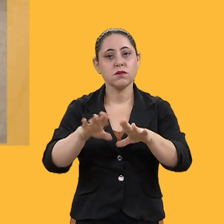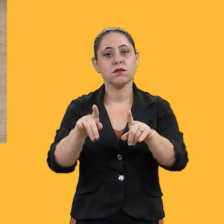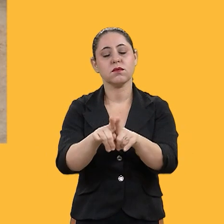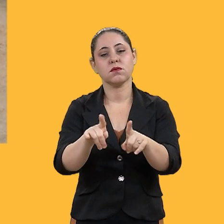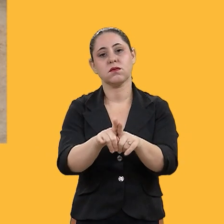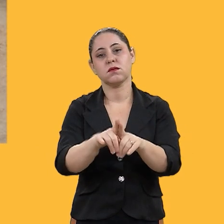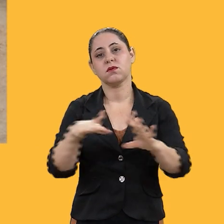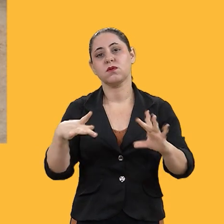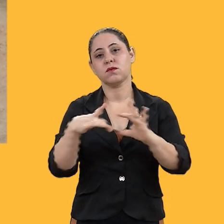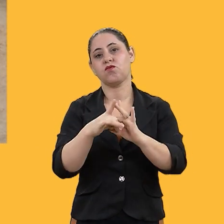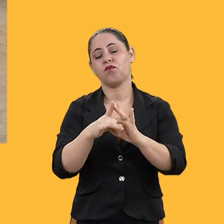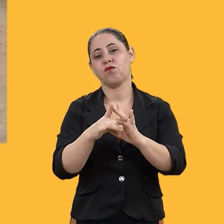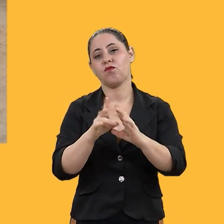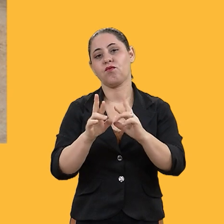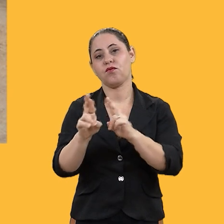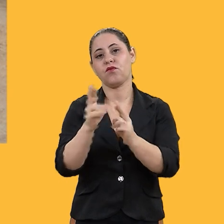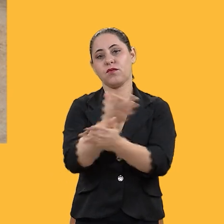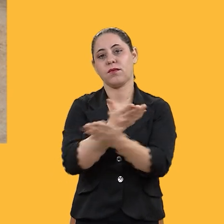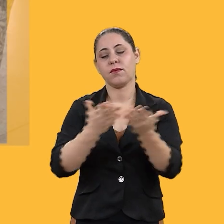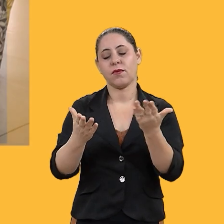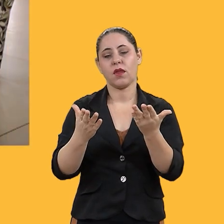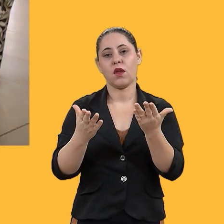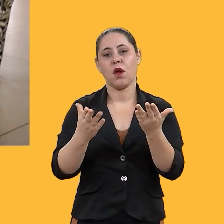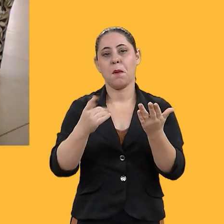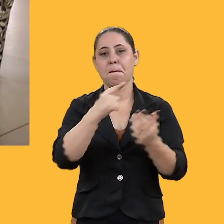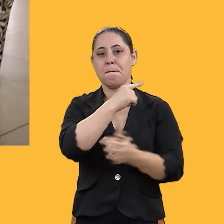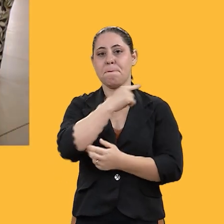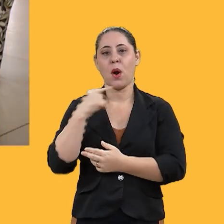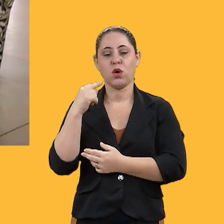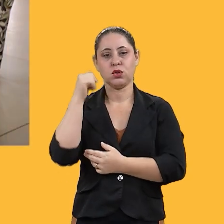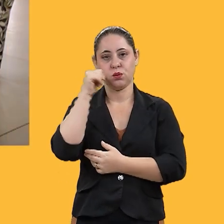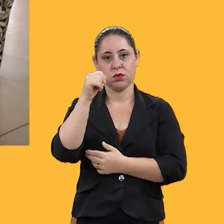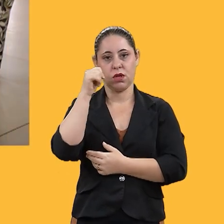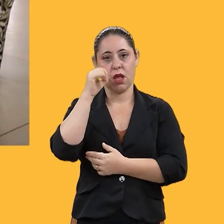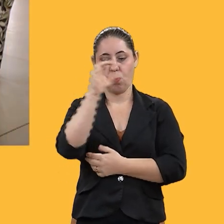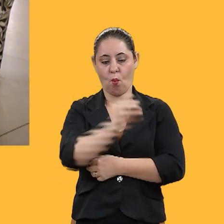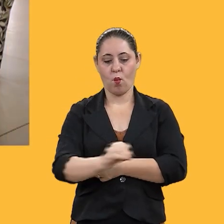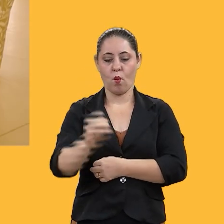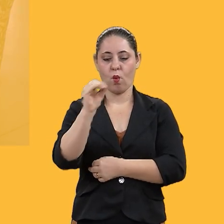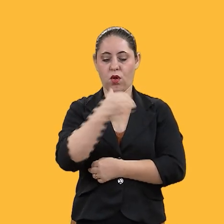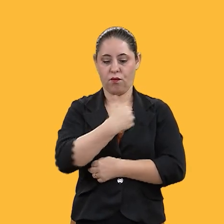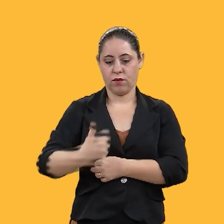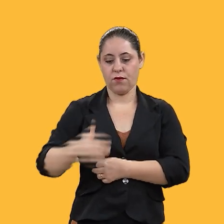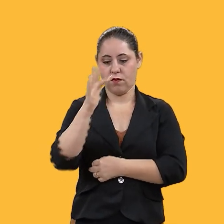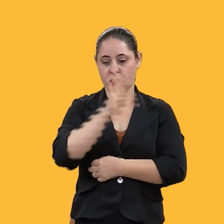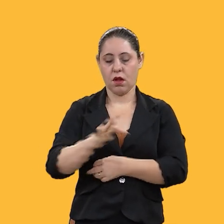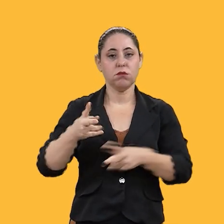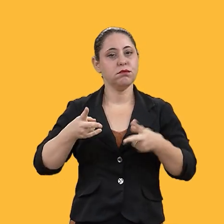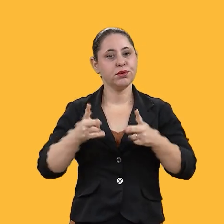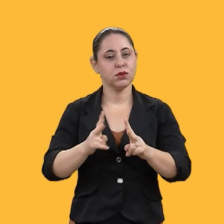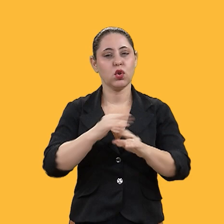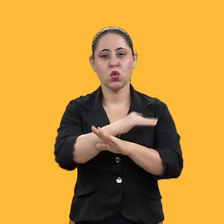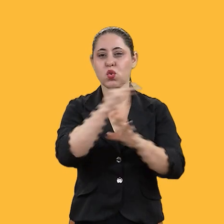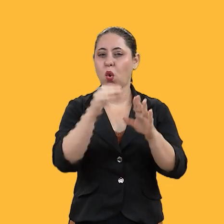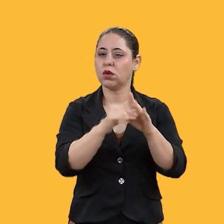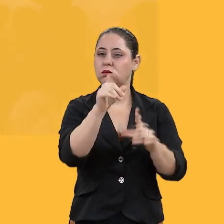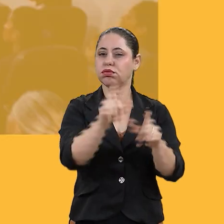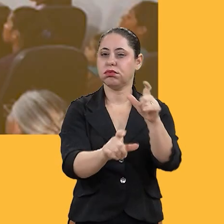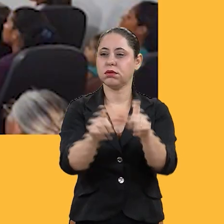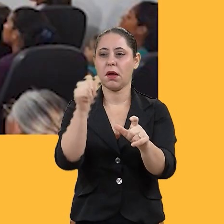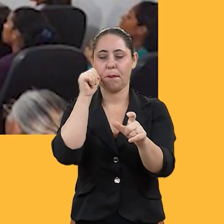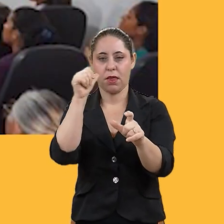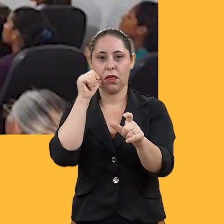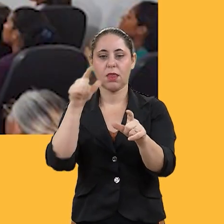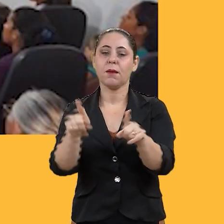Articulação Nacional do Feminicídio Zero, que é a campanha do governo federal, que também é permanente, e Todos por Elas surge também